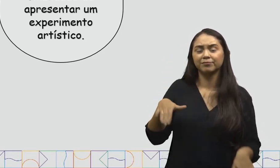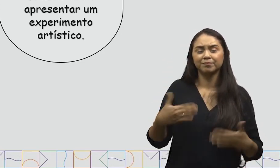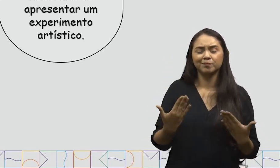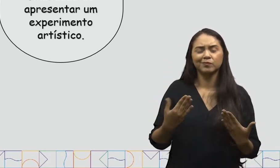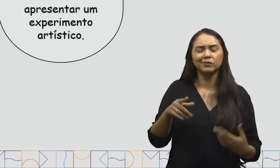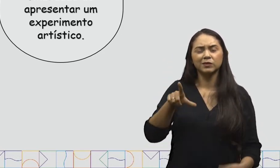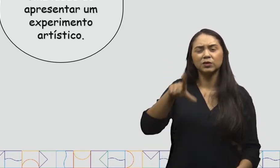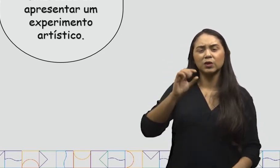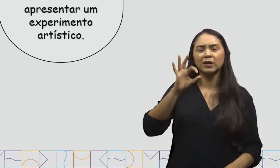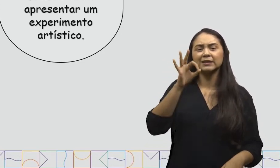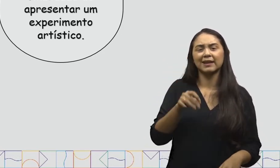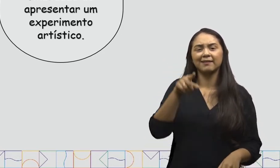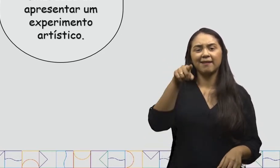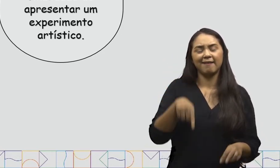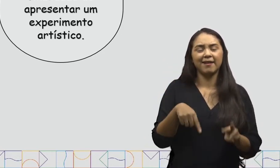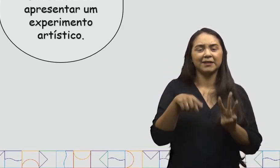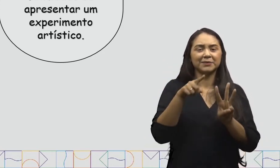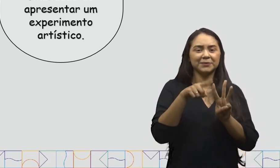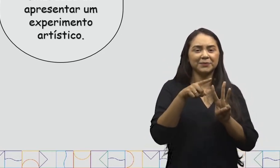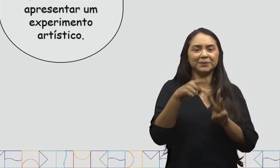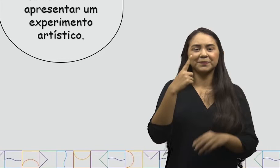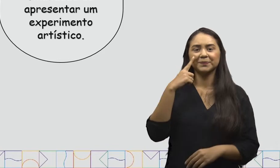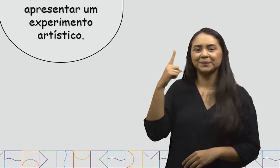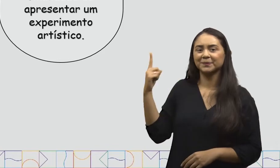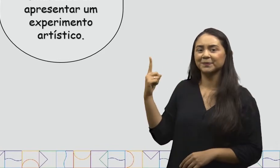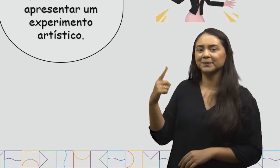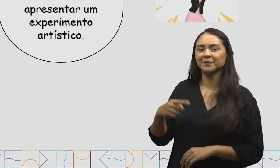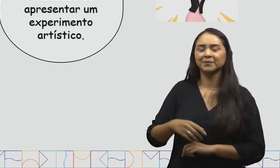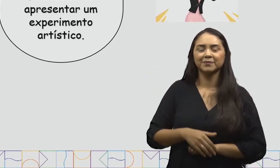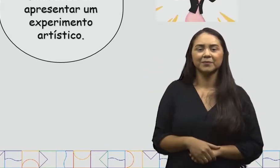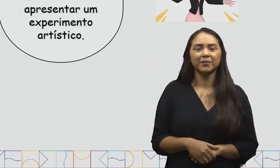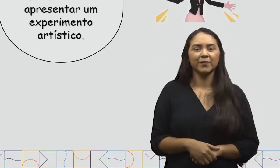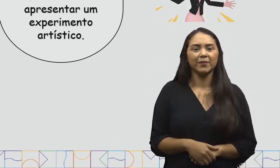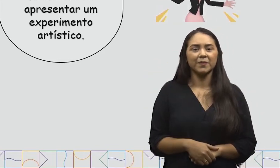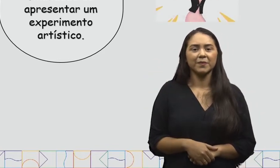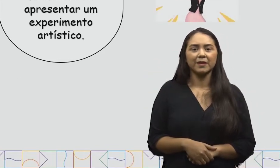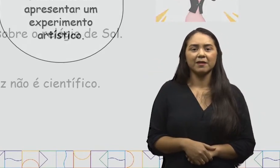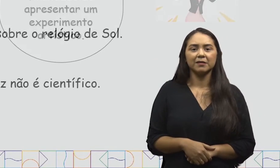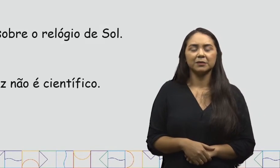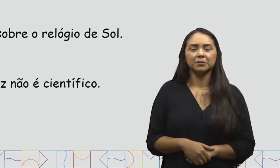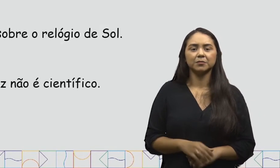científico. Portanto, a resposta correta é a primeira opção.